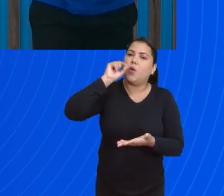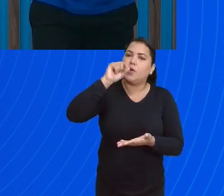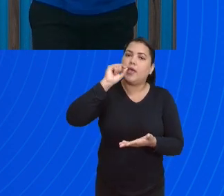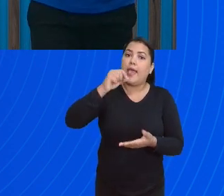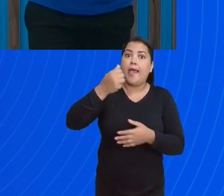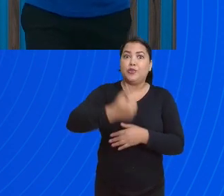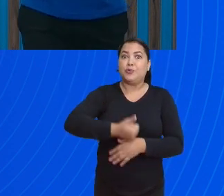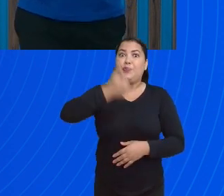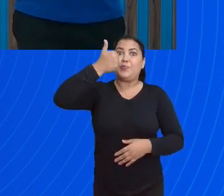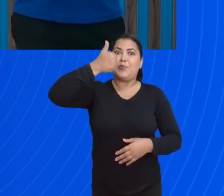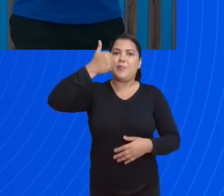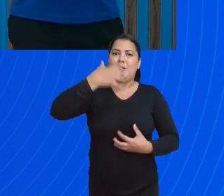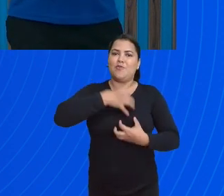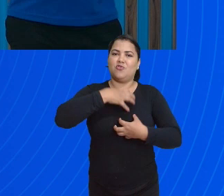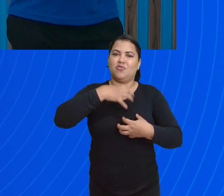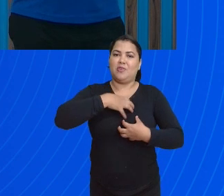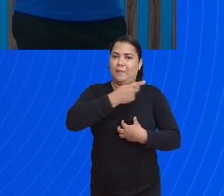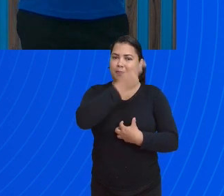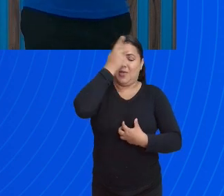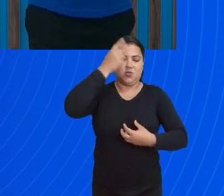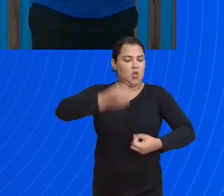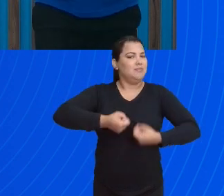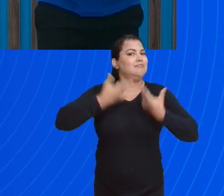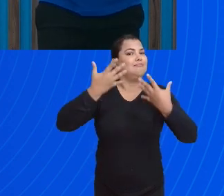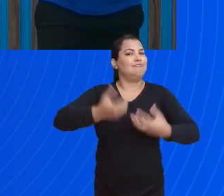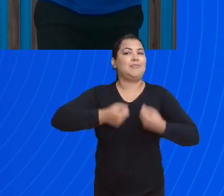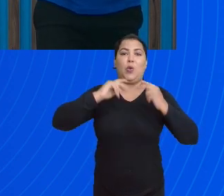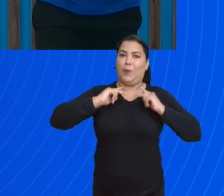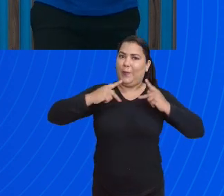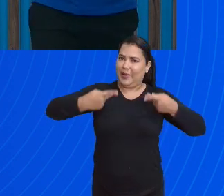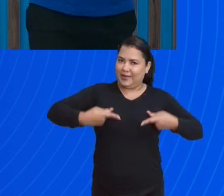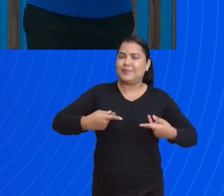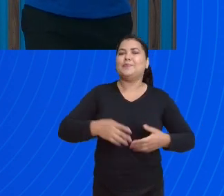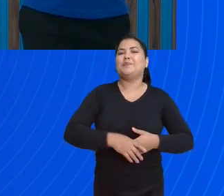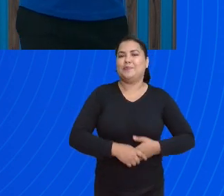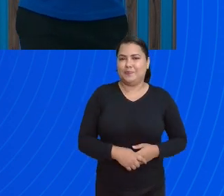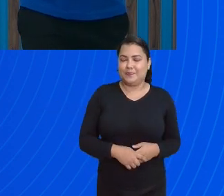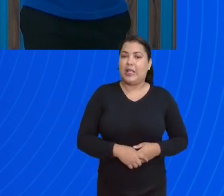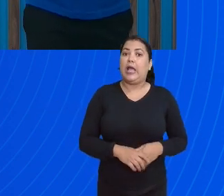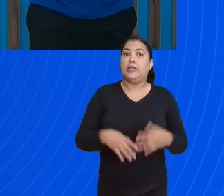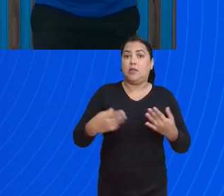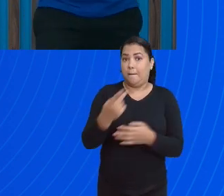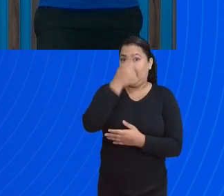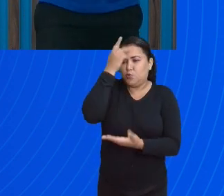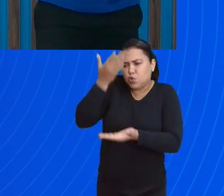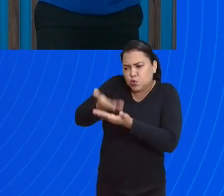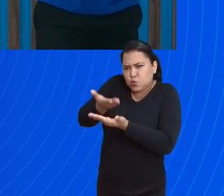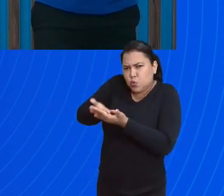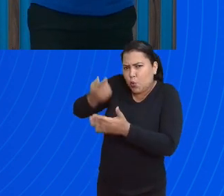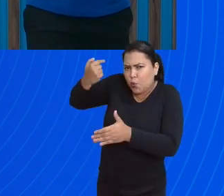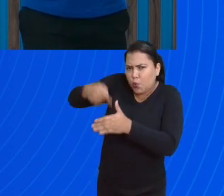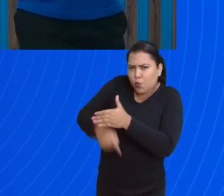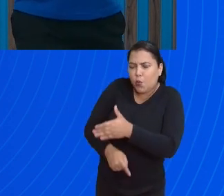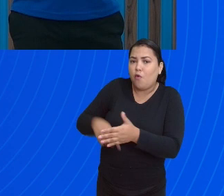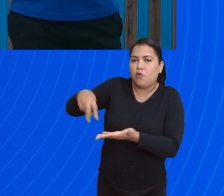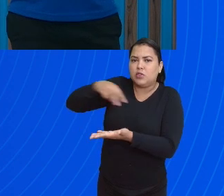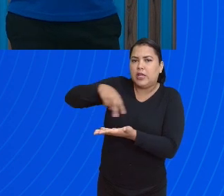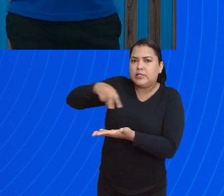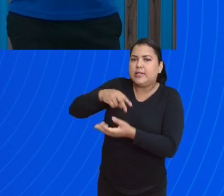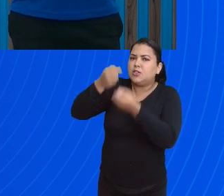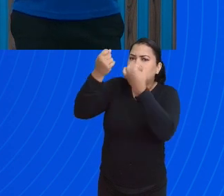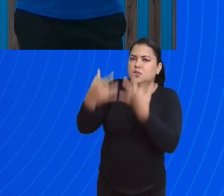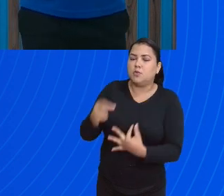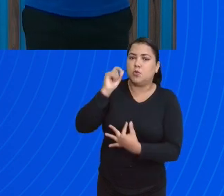primeiras formas de expressão da humanidade. E muitos teóricos da dança, estudiosos, dizem que ela surge justamente